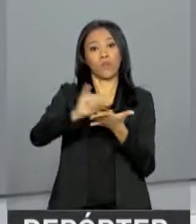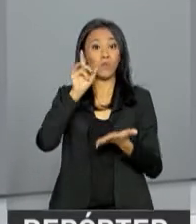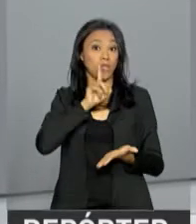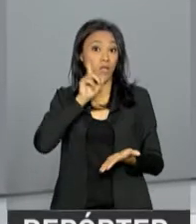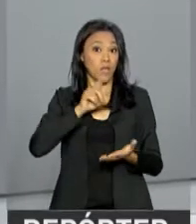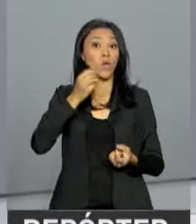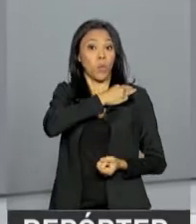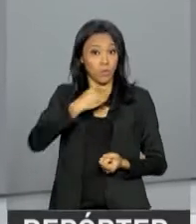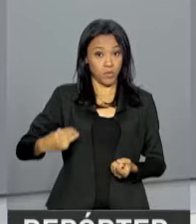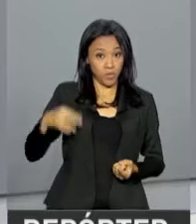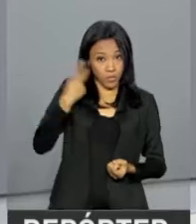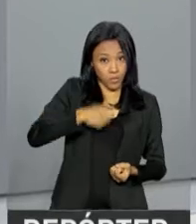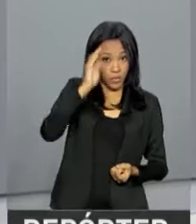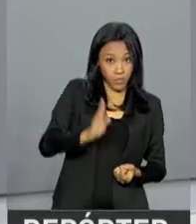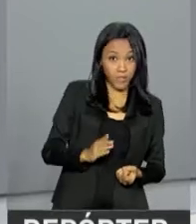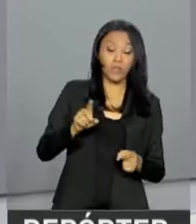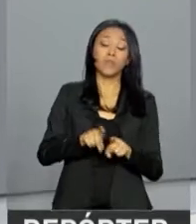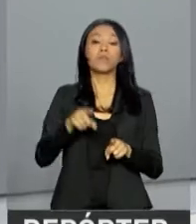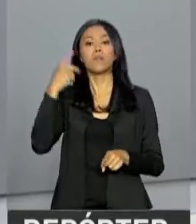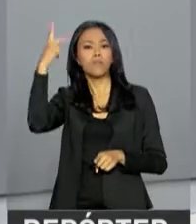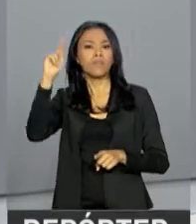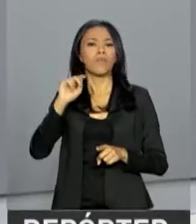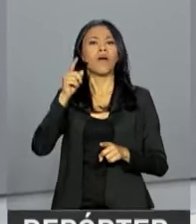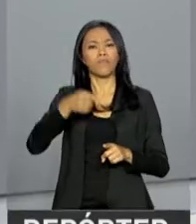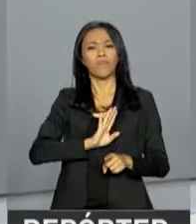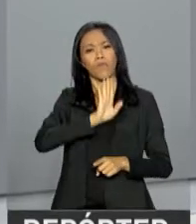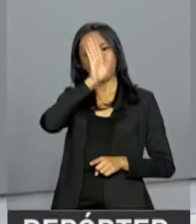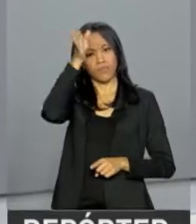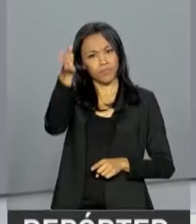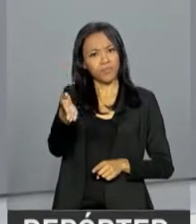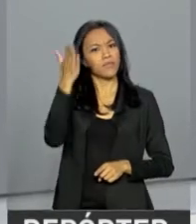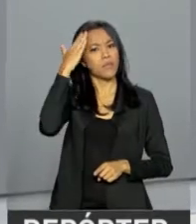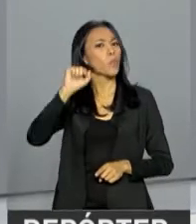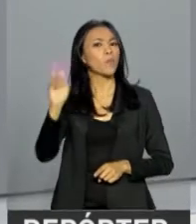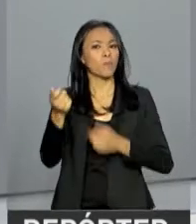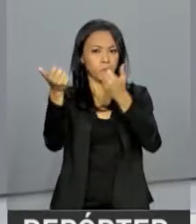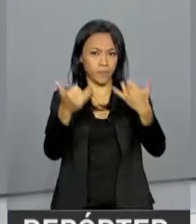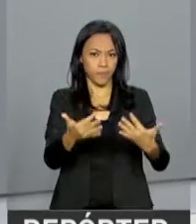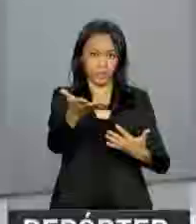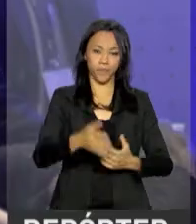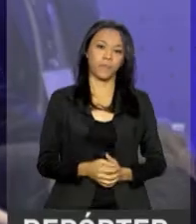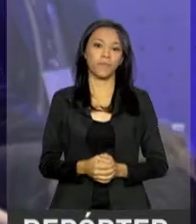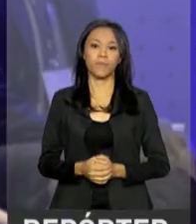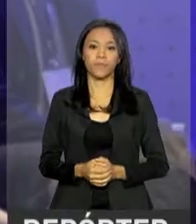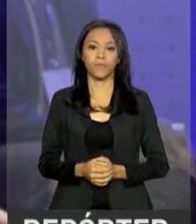e ministros brasileiros os detalhes com o correspondente da nbr nos estados unidos paula de orti